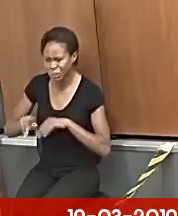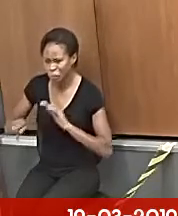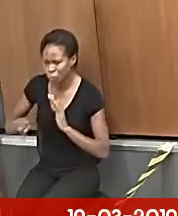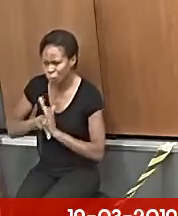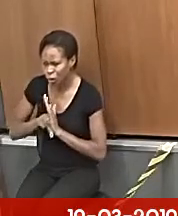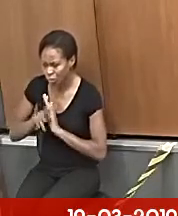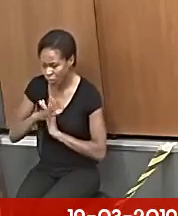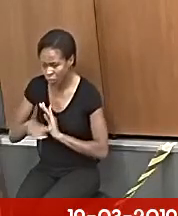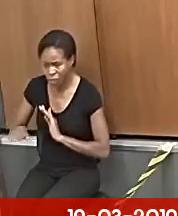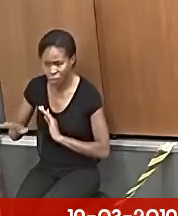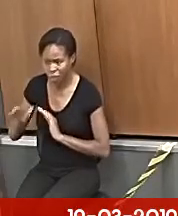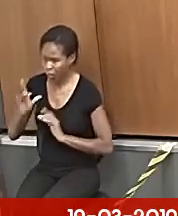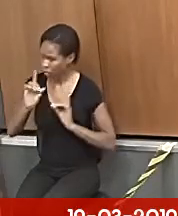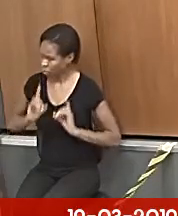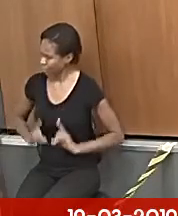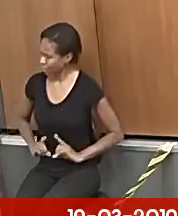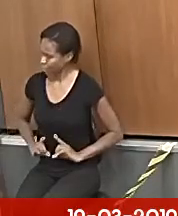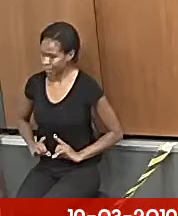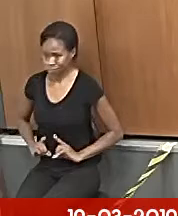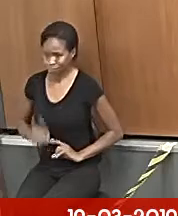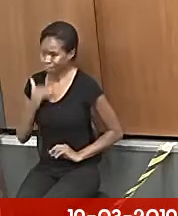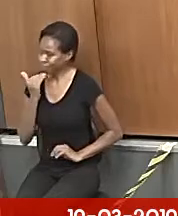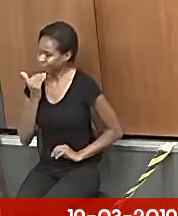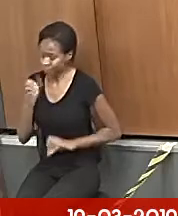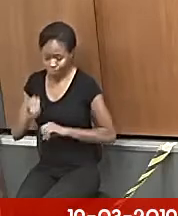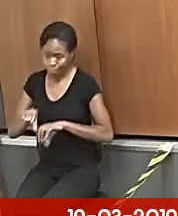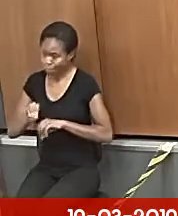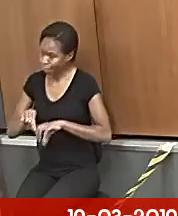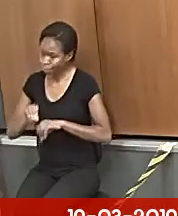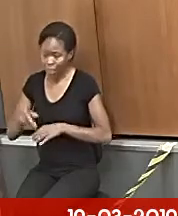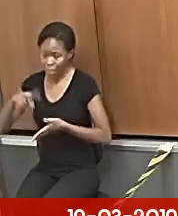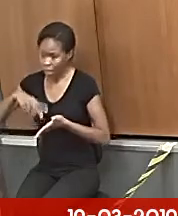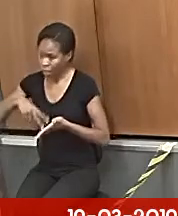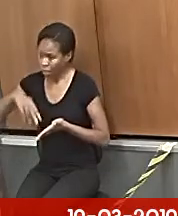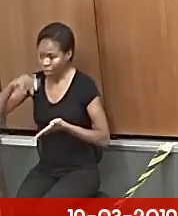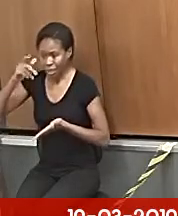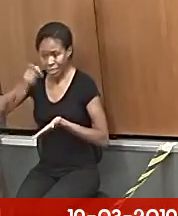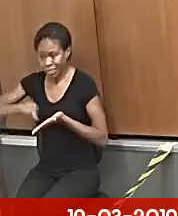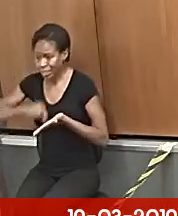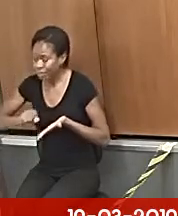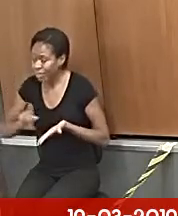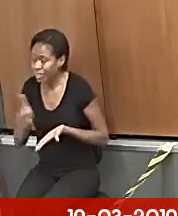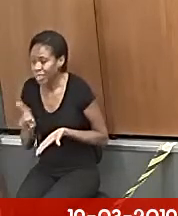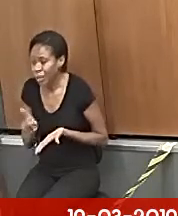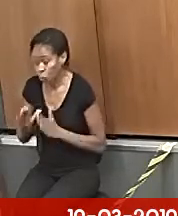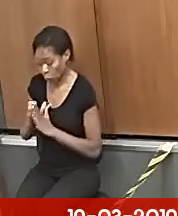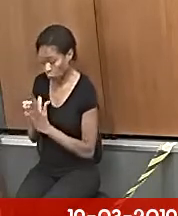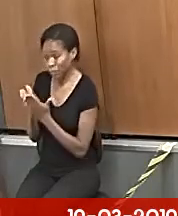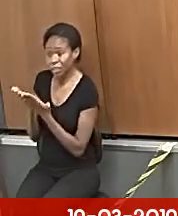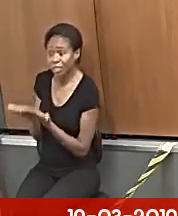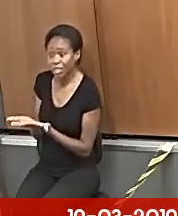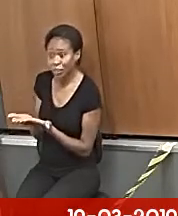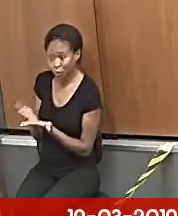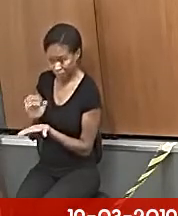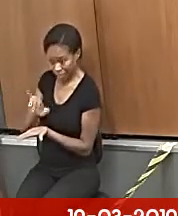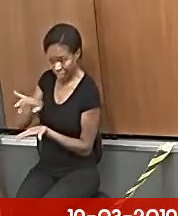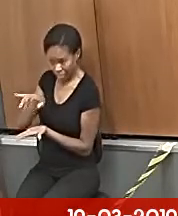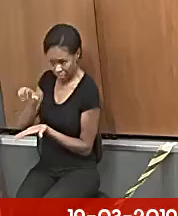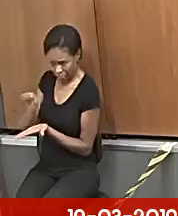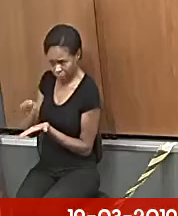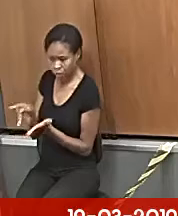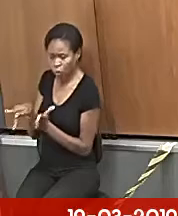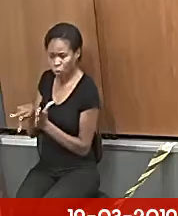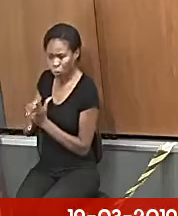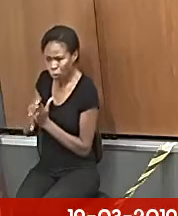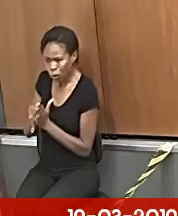porque ela não sai de lá alfabetizada e os livros da igreja por exemplo são para quem é alfabetizado então uma forma de segurar os